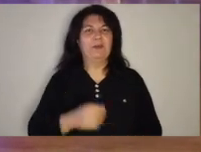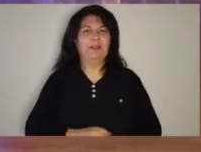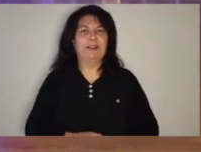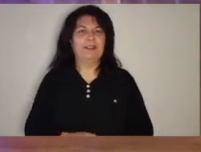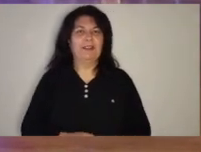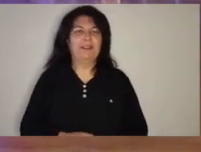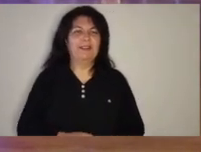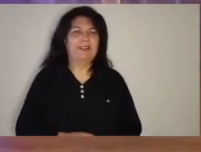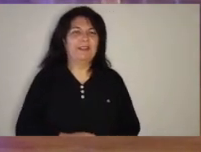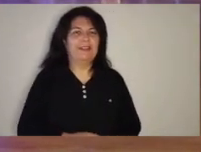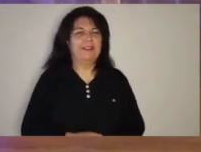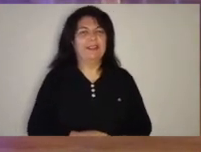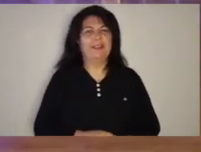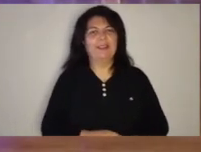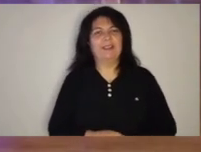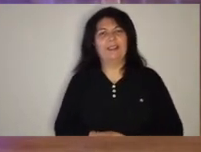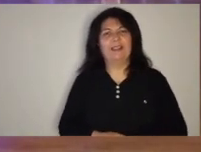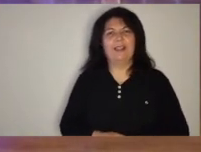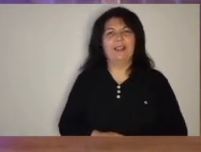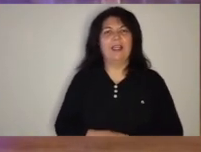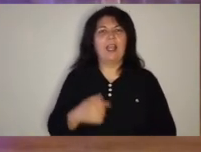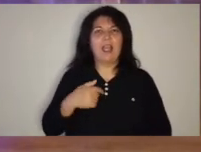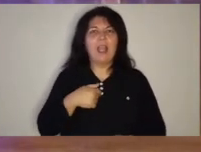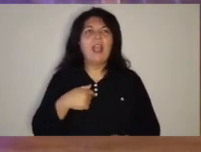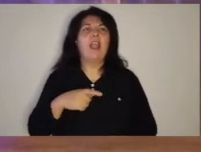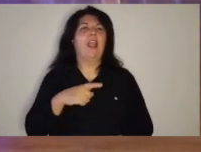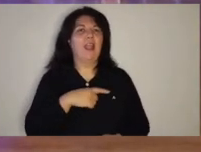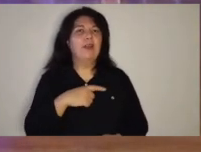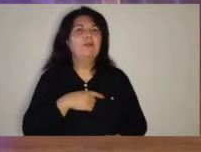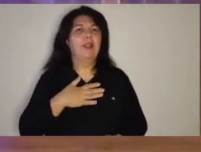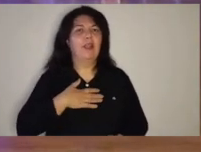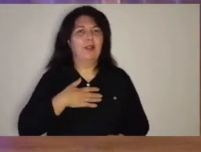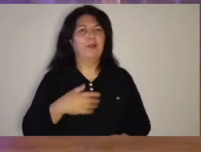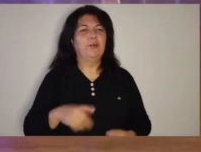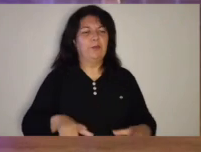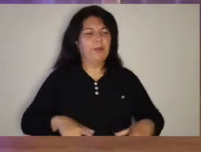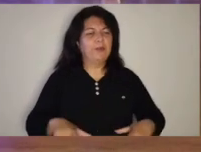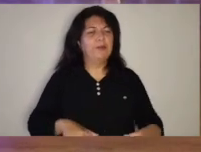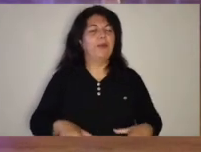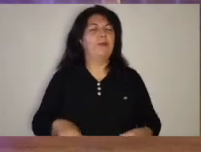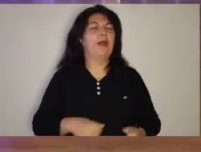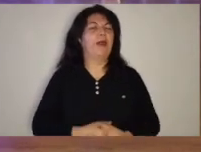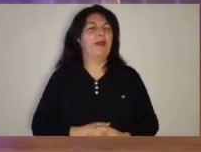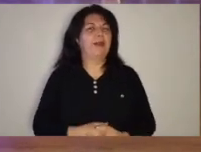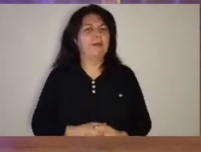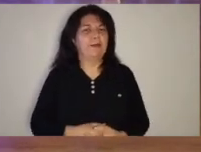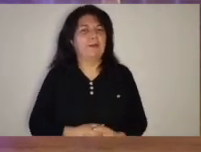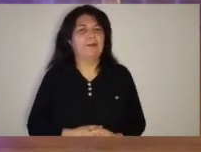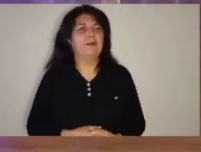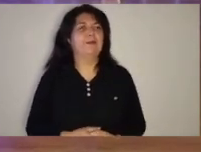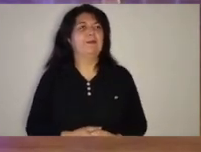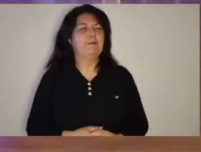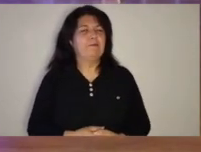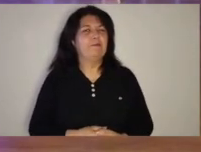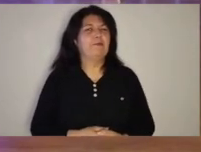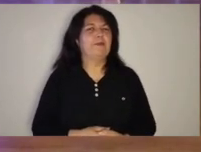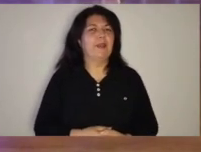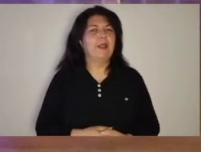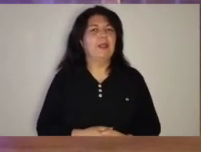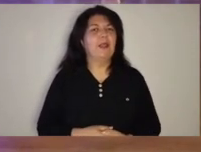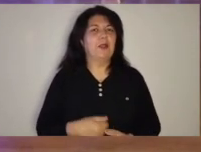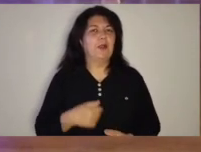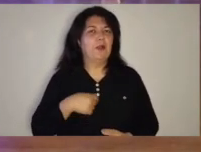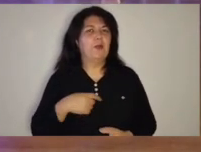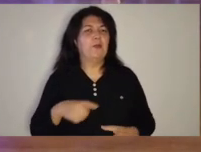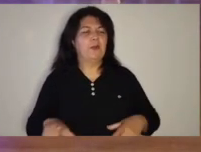e falo, Jesus, fala comigo que hoje o negócio tá abençoado, né? Vocês sabem, né? Quem trabalha aqui tem dias muito abençoados,